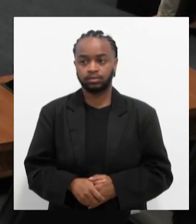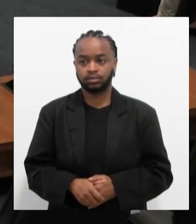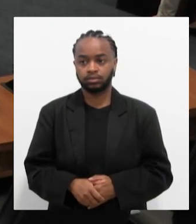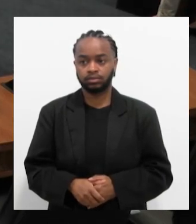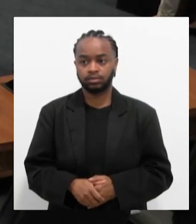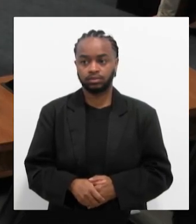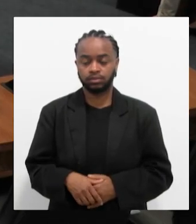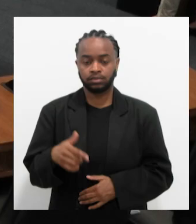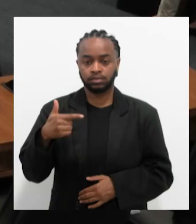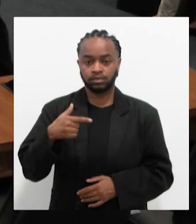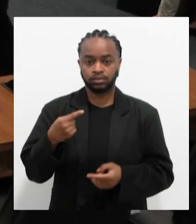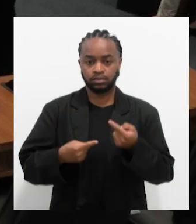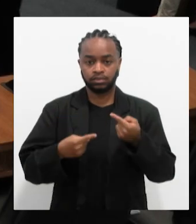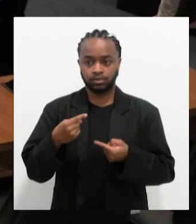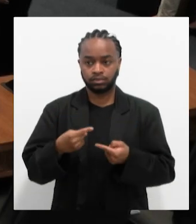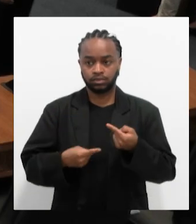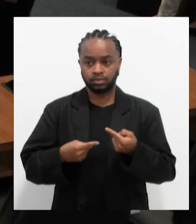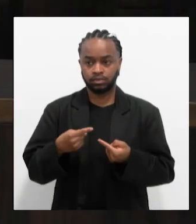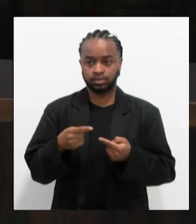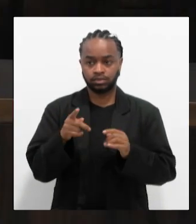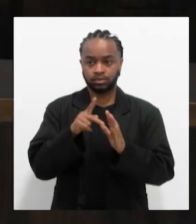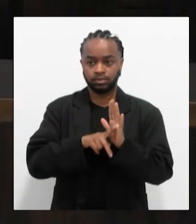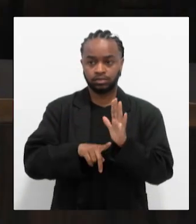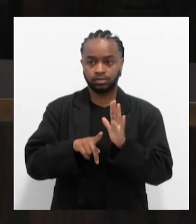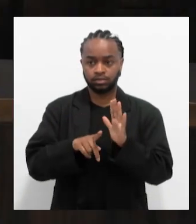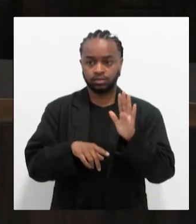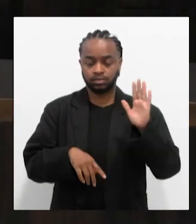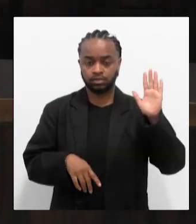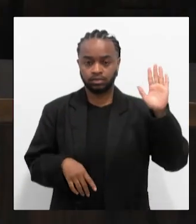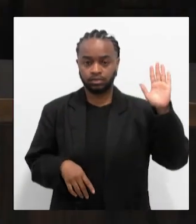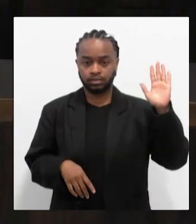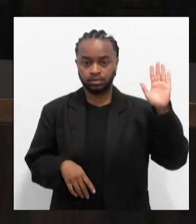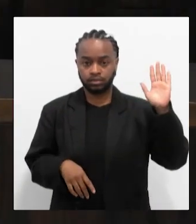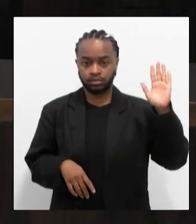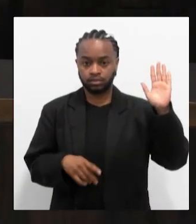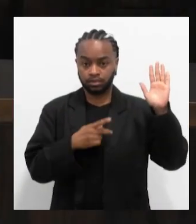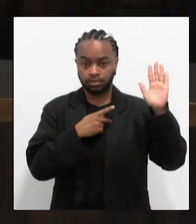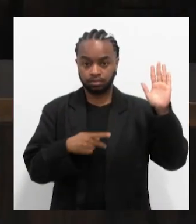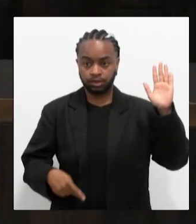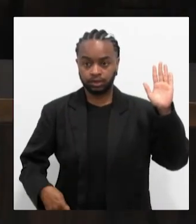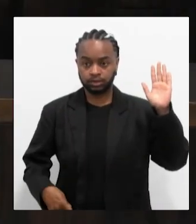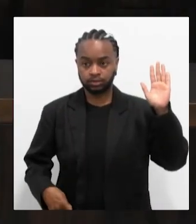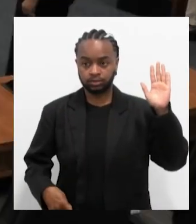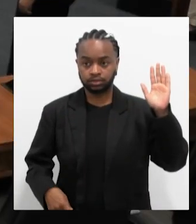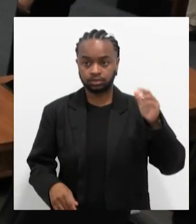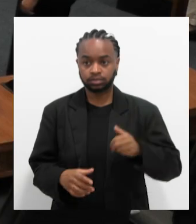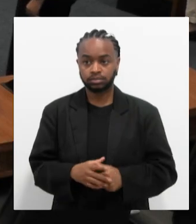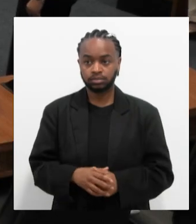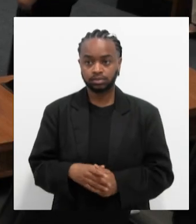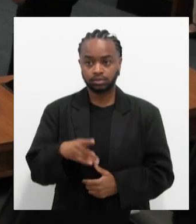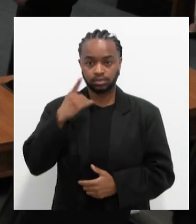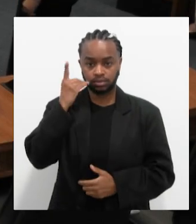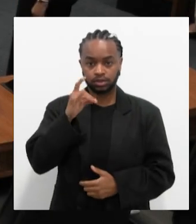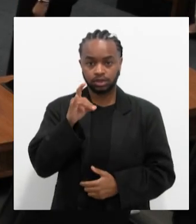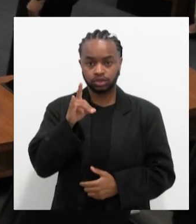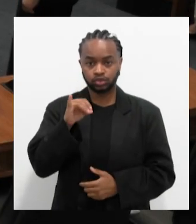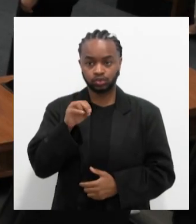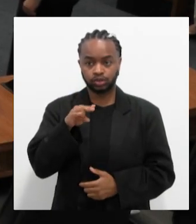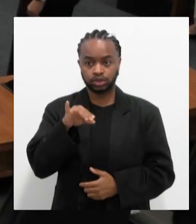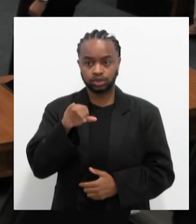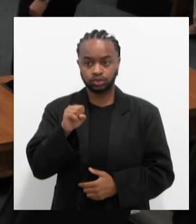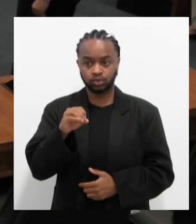Em segunda discussão, projeto de lei número 37, pois não, deputado Muniz. O deputado Dionísio também